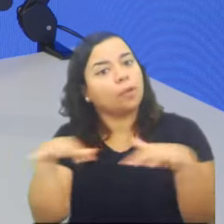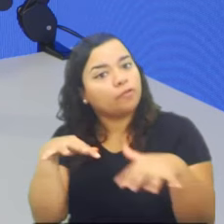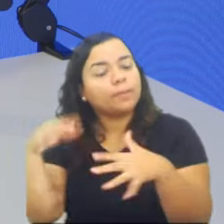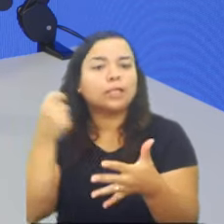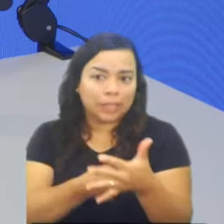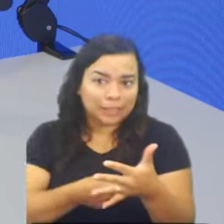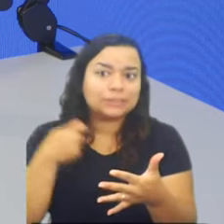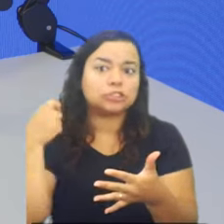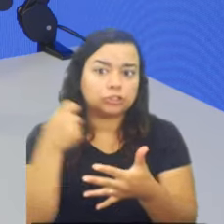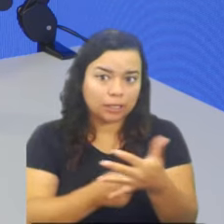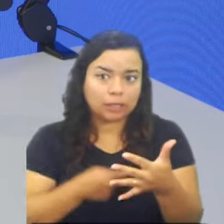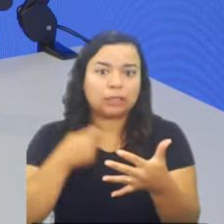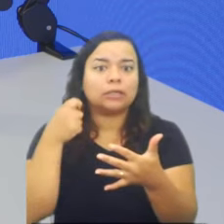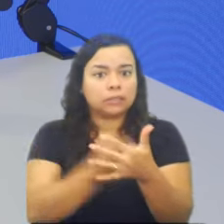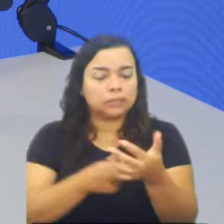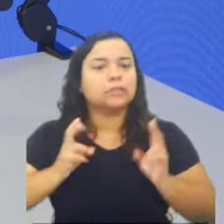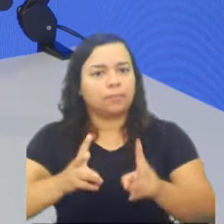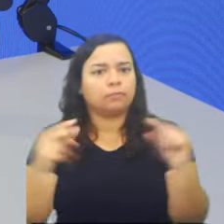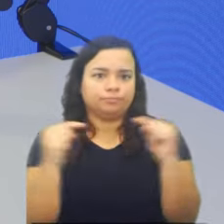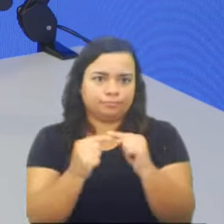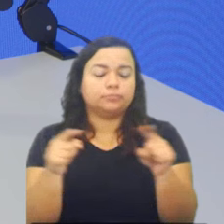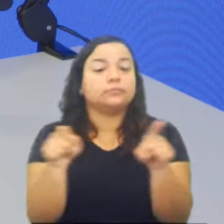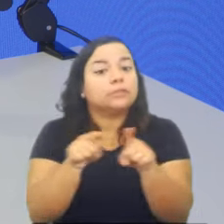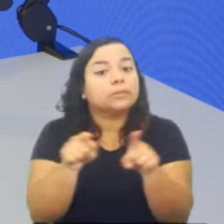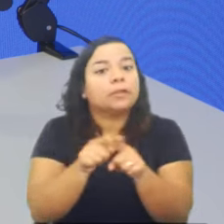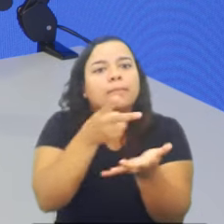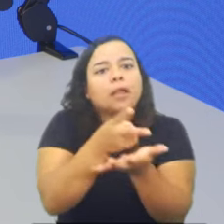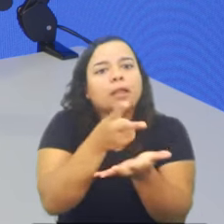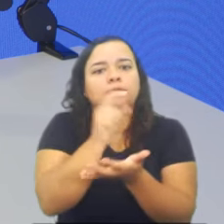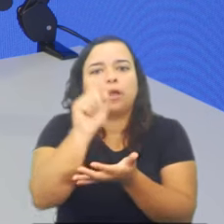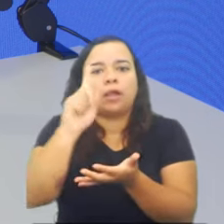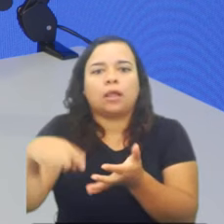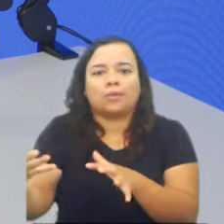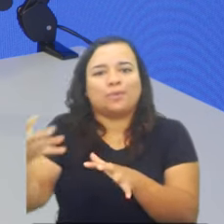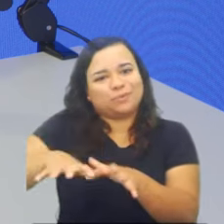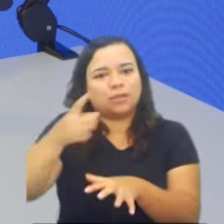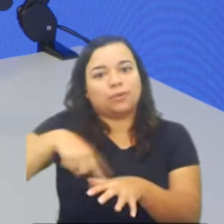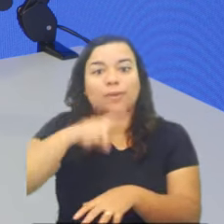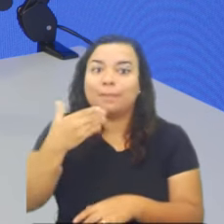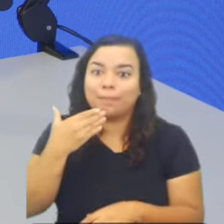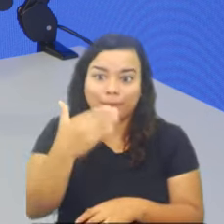movimento de resistência ao mesmo tempo né E ao mesmo tempo de de inclusão a gente pede inclusão